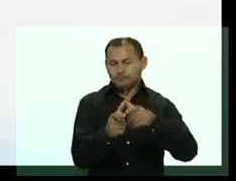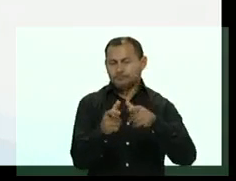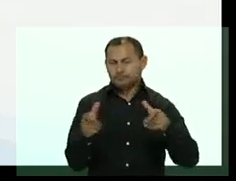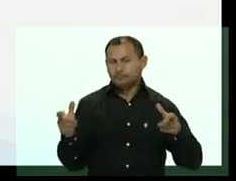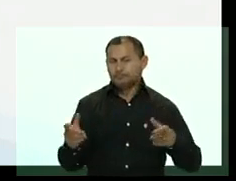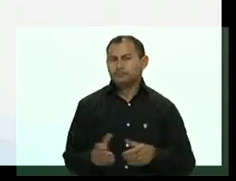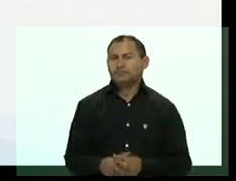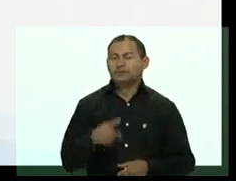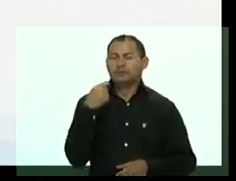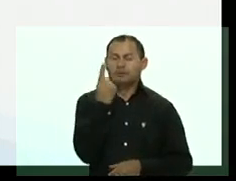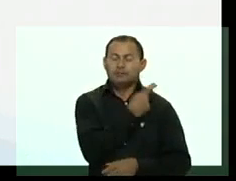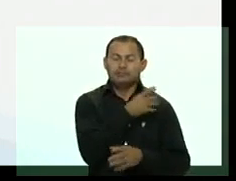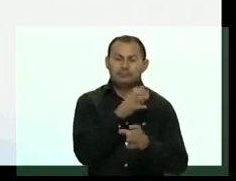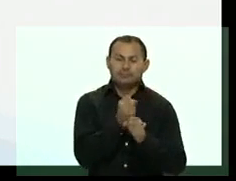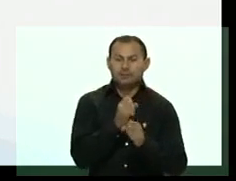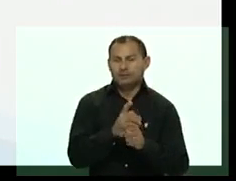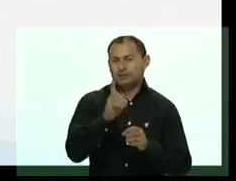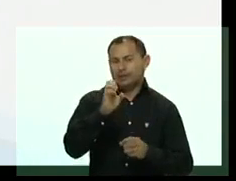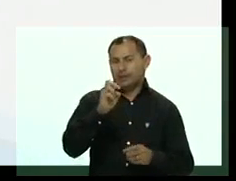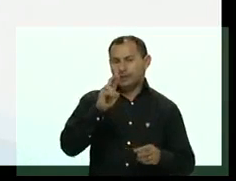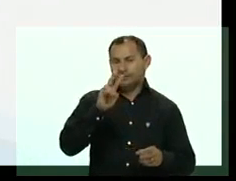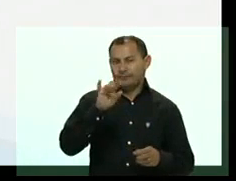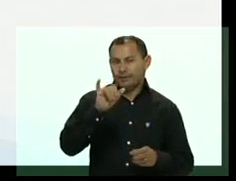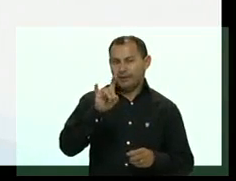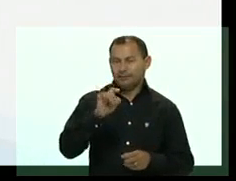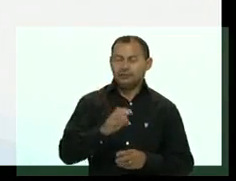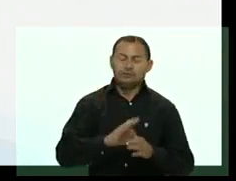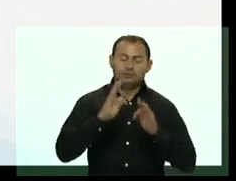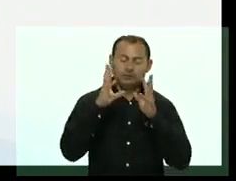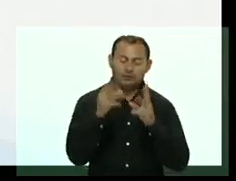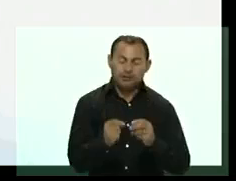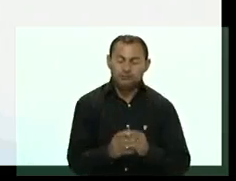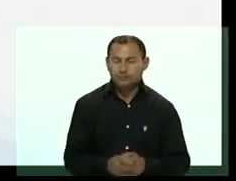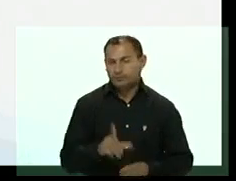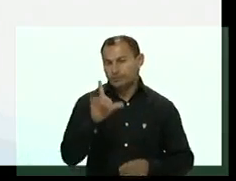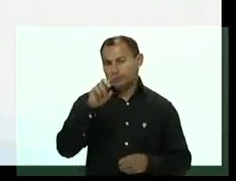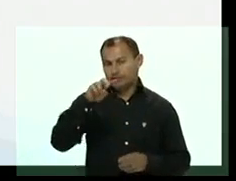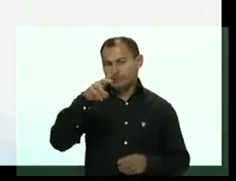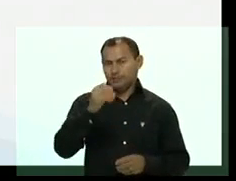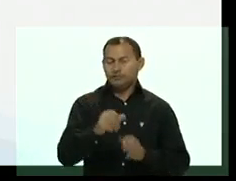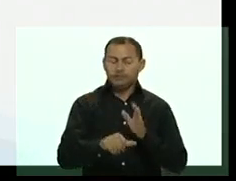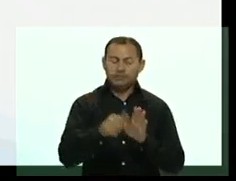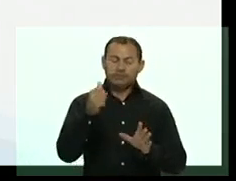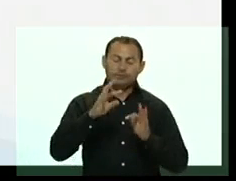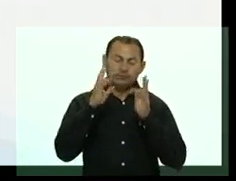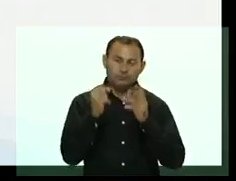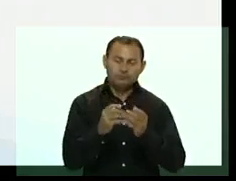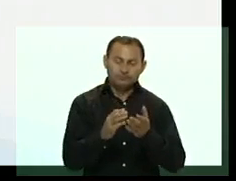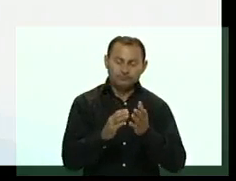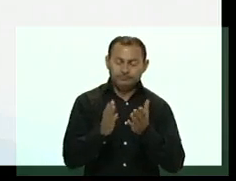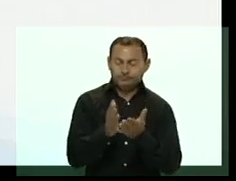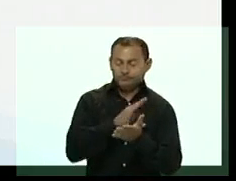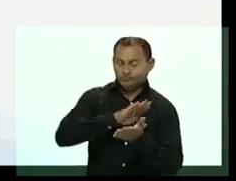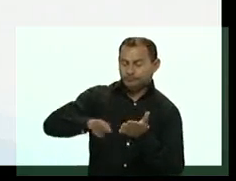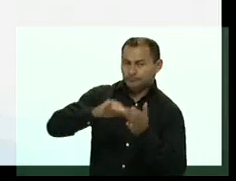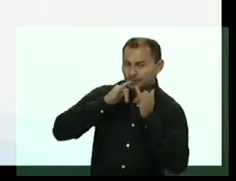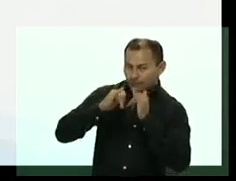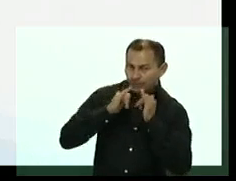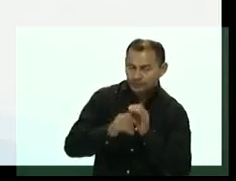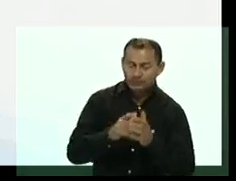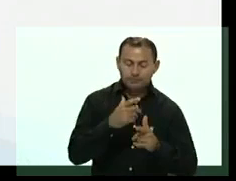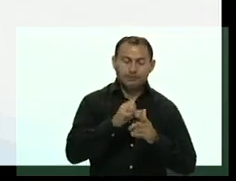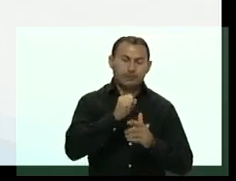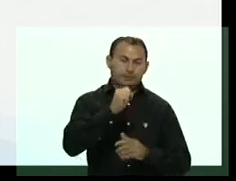crescimento, nós temos que calcular a derivada, então, deste total de linhas. Então, primeiro de tudo, tirando informações que nós temos lá no